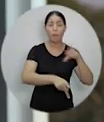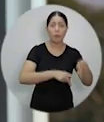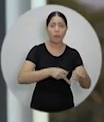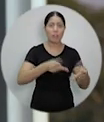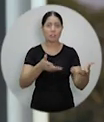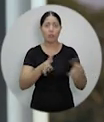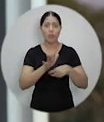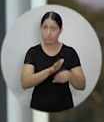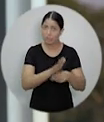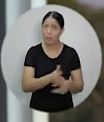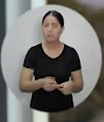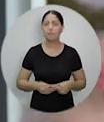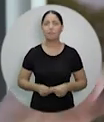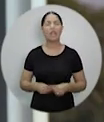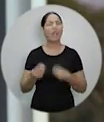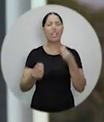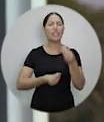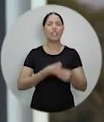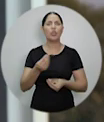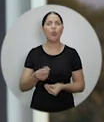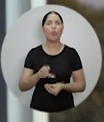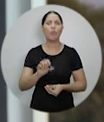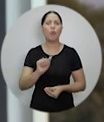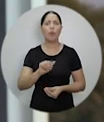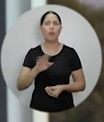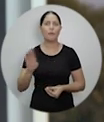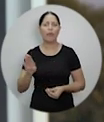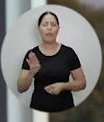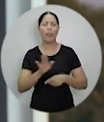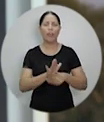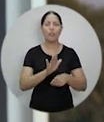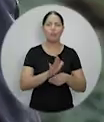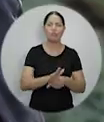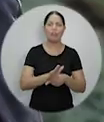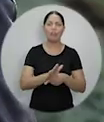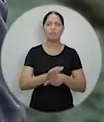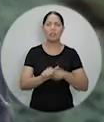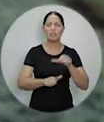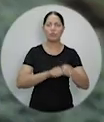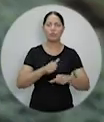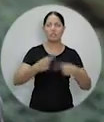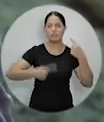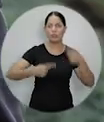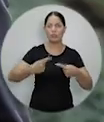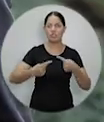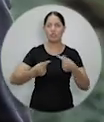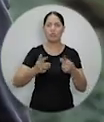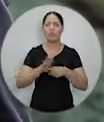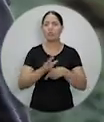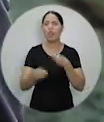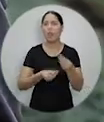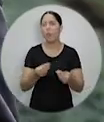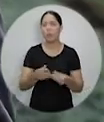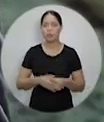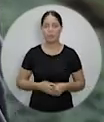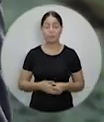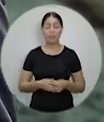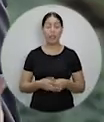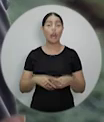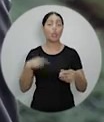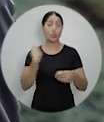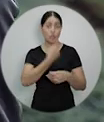Nacional e também a Comissão de Estudos da Reforma Política podem colaborar para mudar este cenário brasileiro?